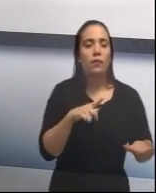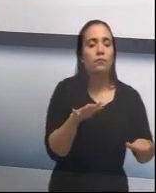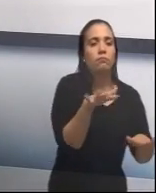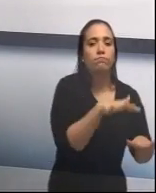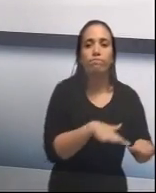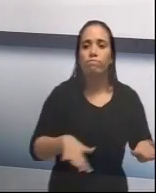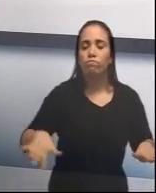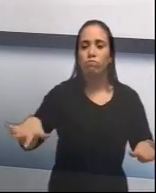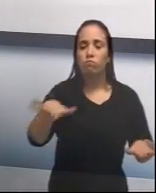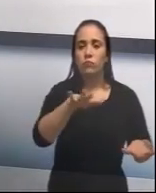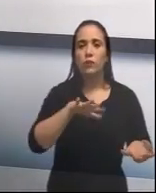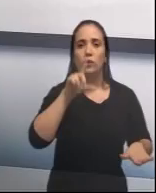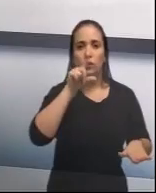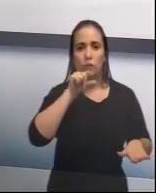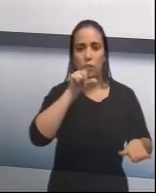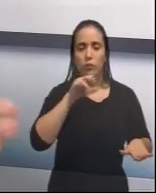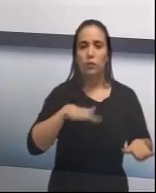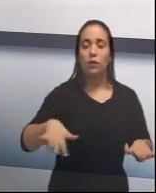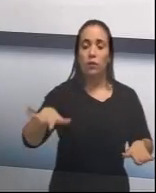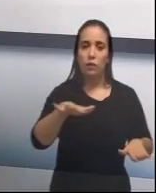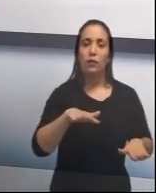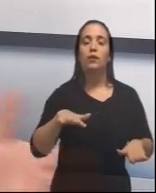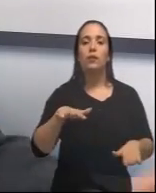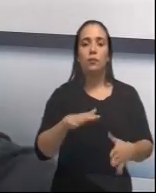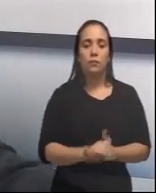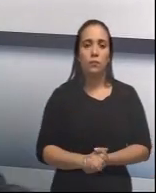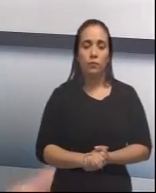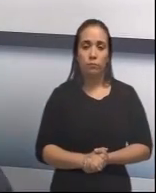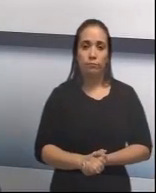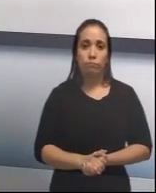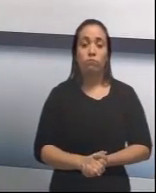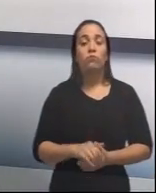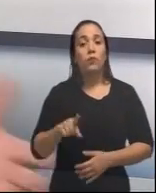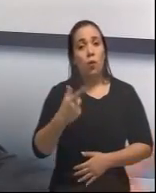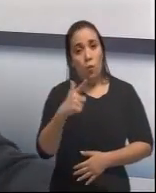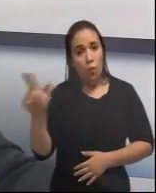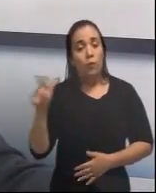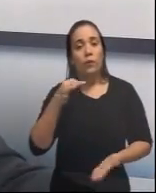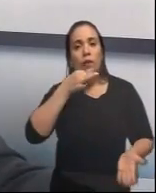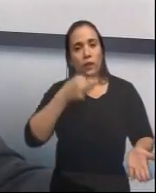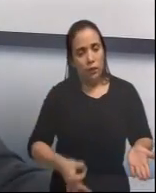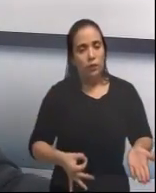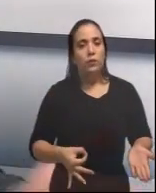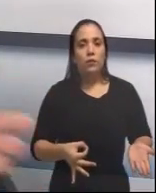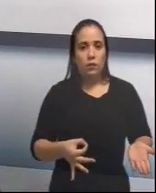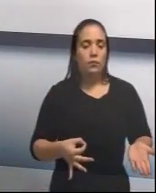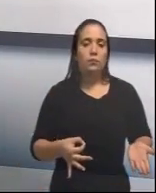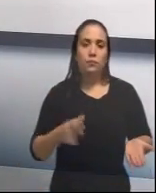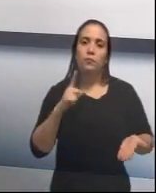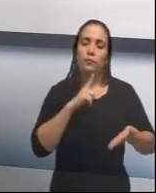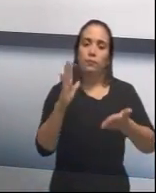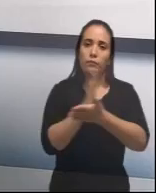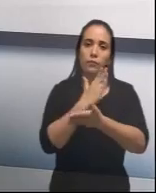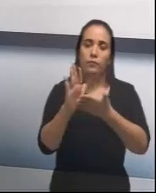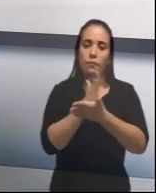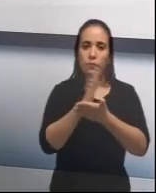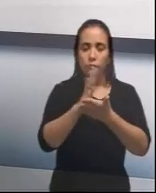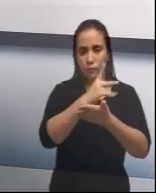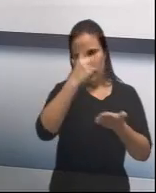e muitas vezes promovida por alguns que estão nesse carnaval. Isso é outra crítica que está fazendo algumas pessoas